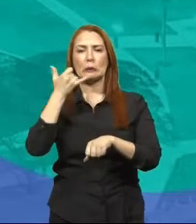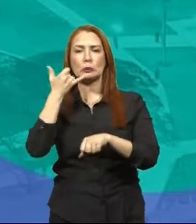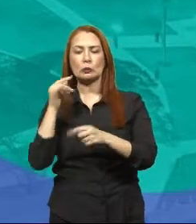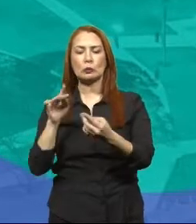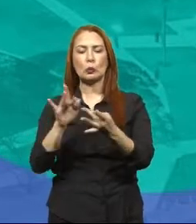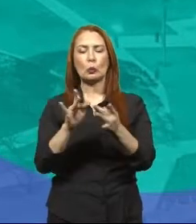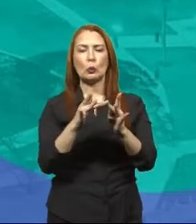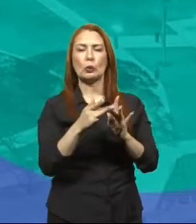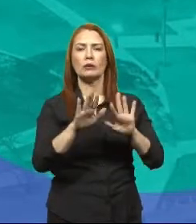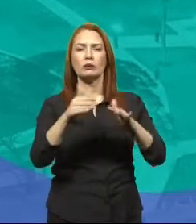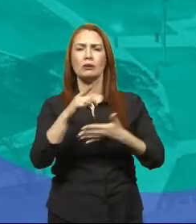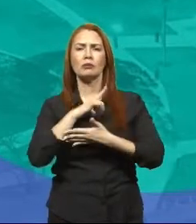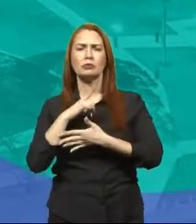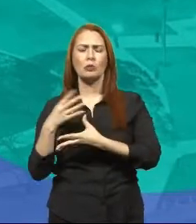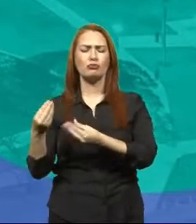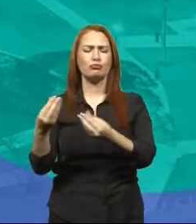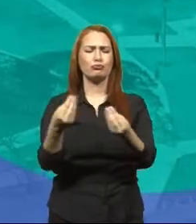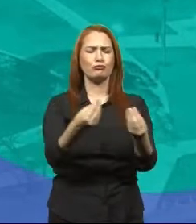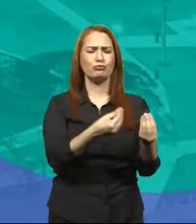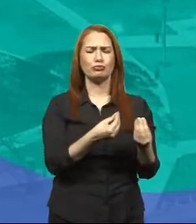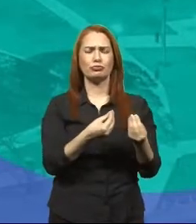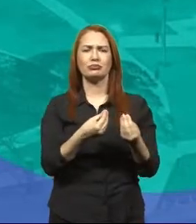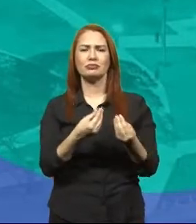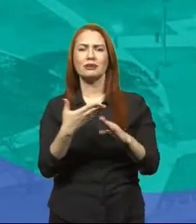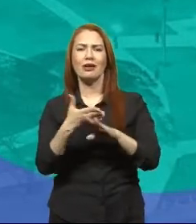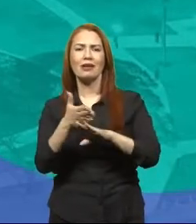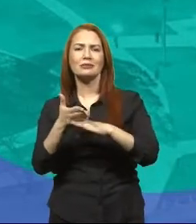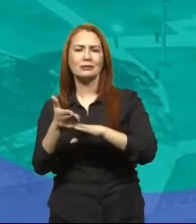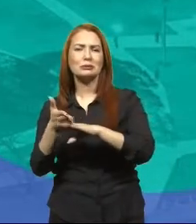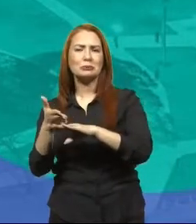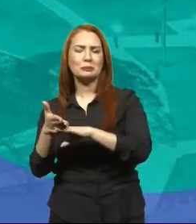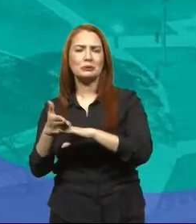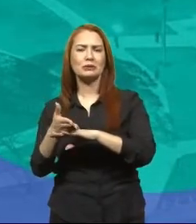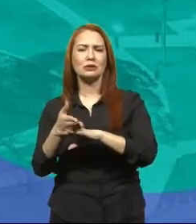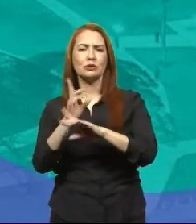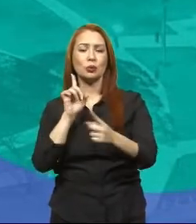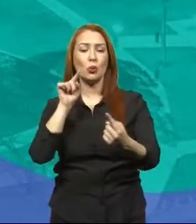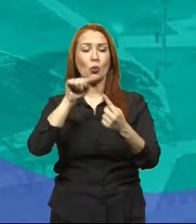um conjunto de ferramentas, nós temos uma maleta de ferramentas para usar com